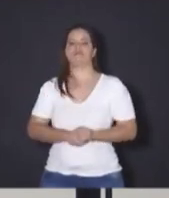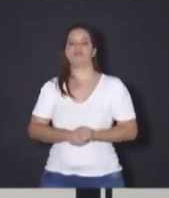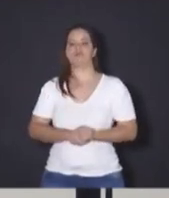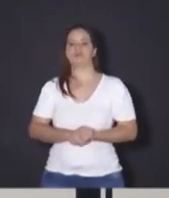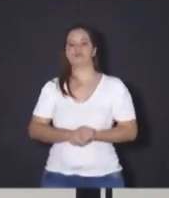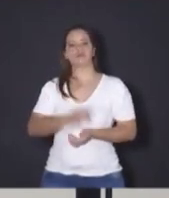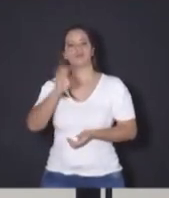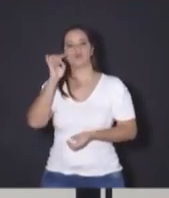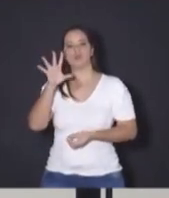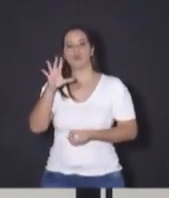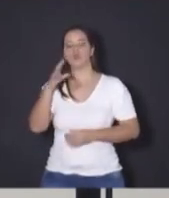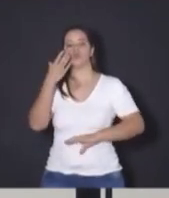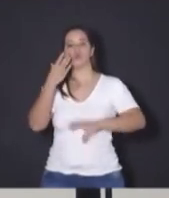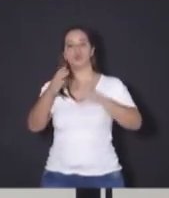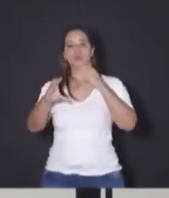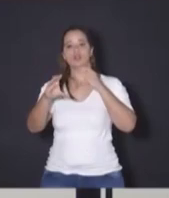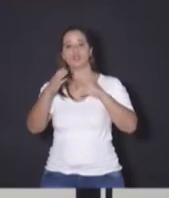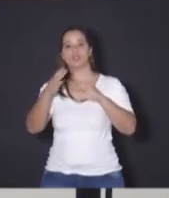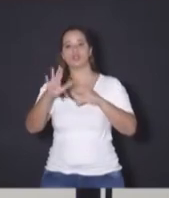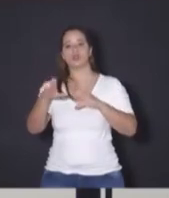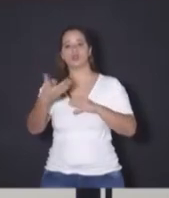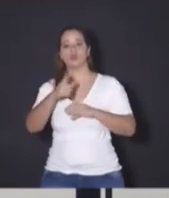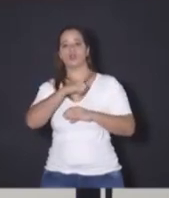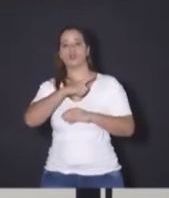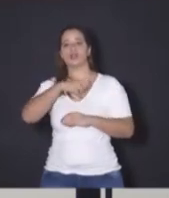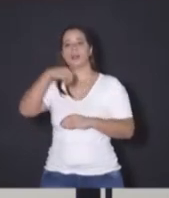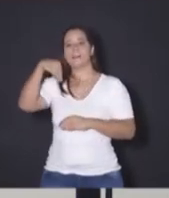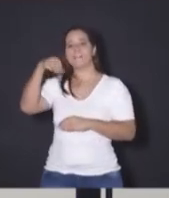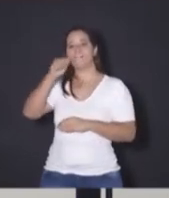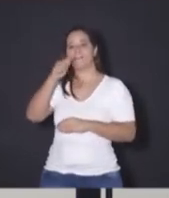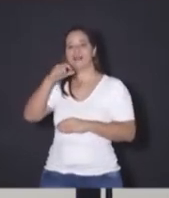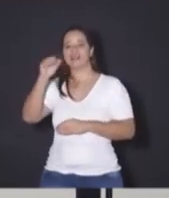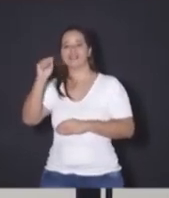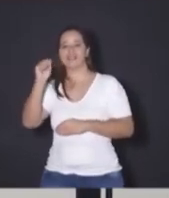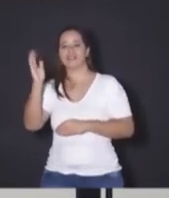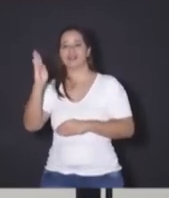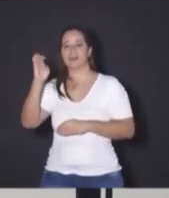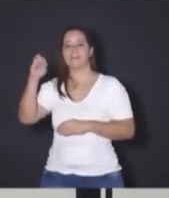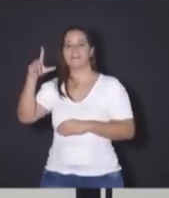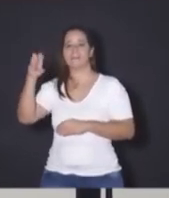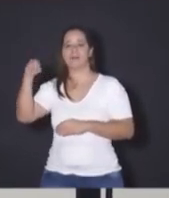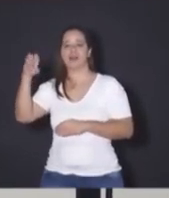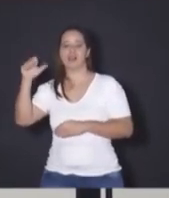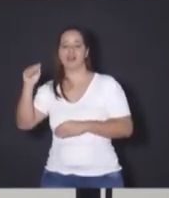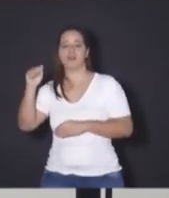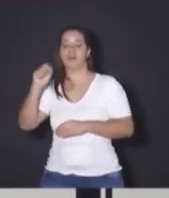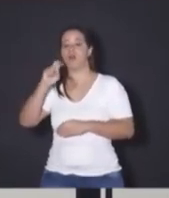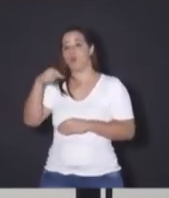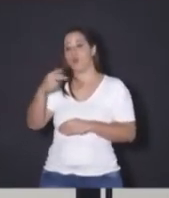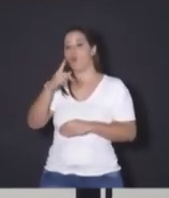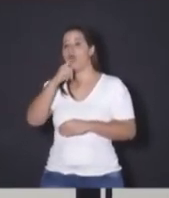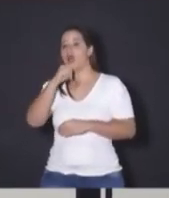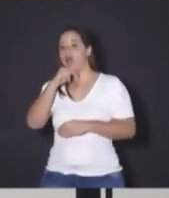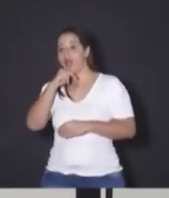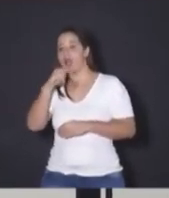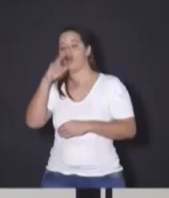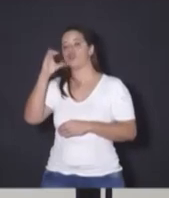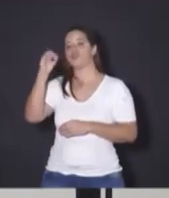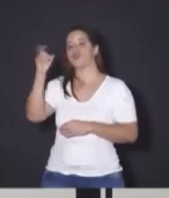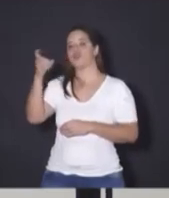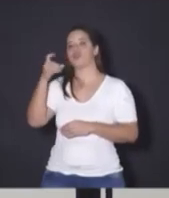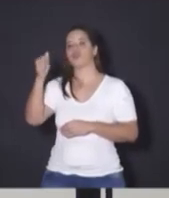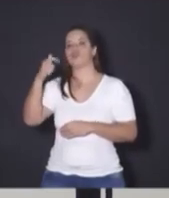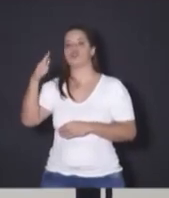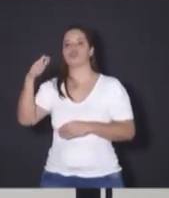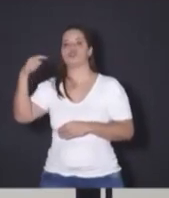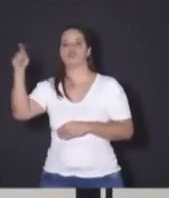a gente só canta quando tem a Masa Malemba, que é a água de Oxalá, o ciclo de Lemba. E